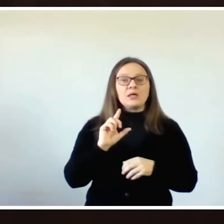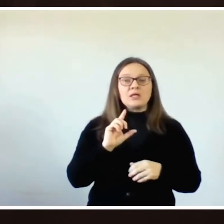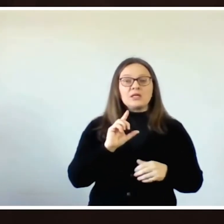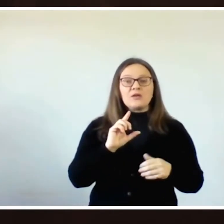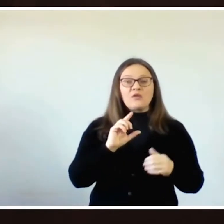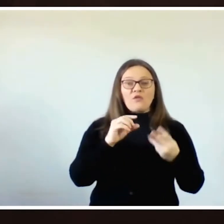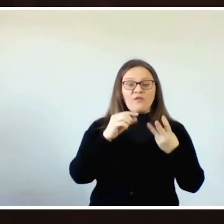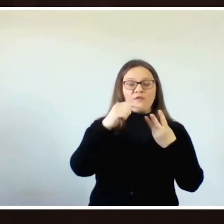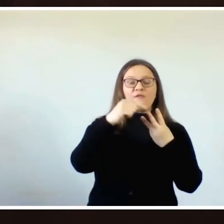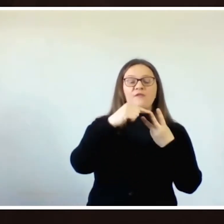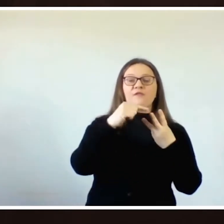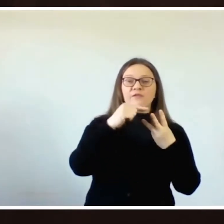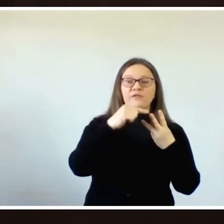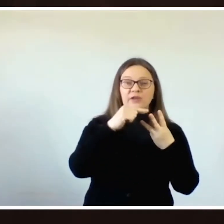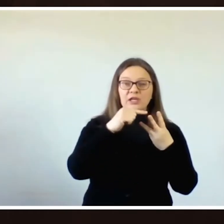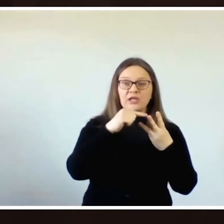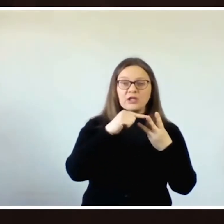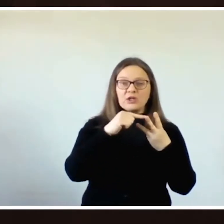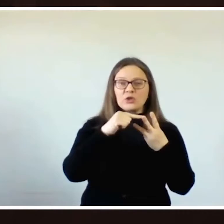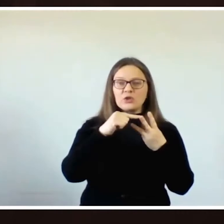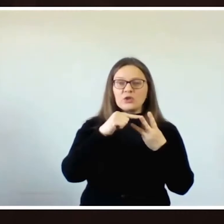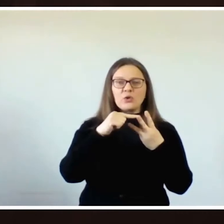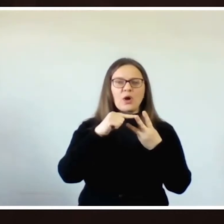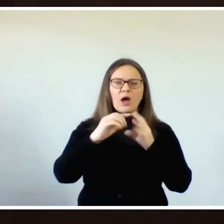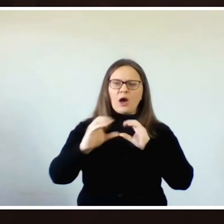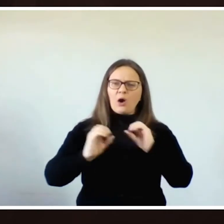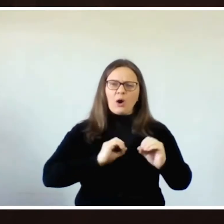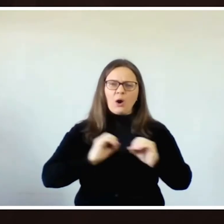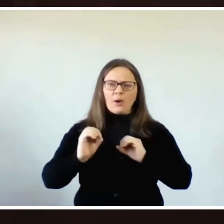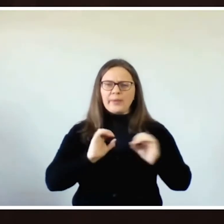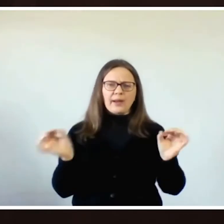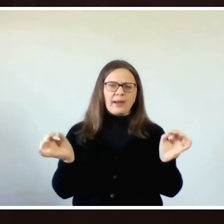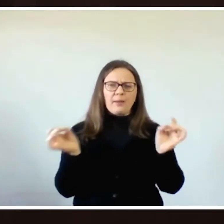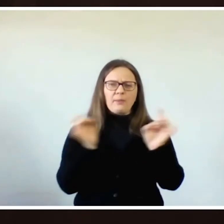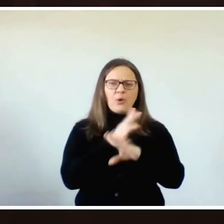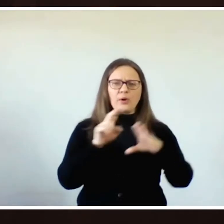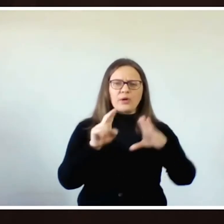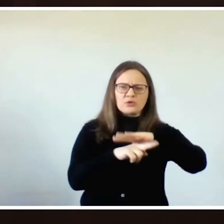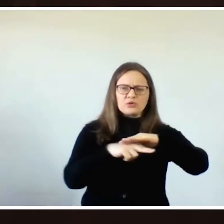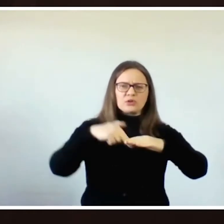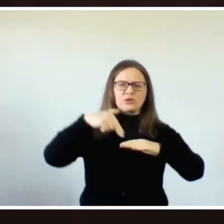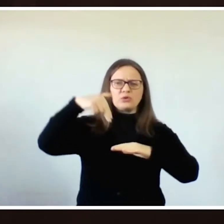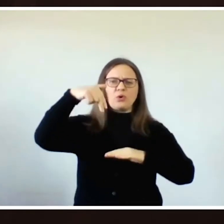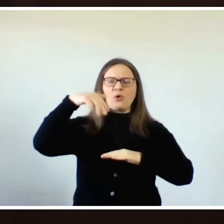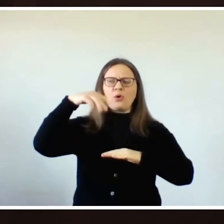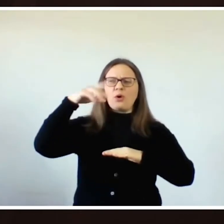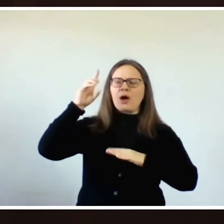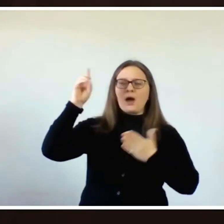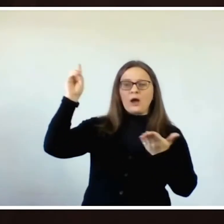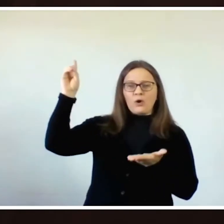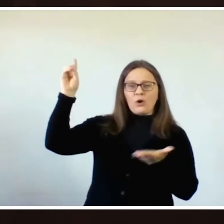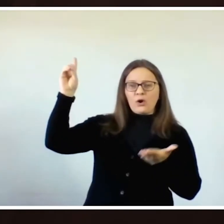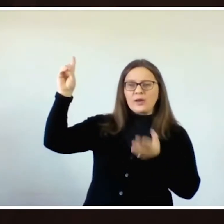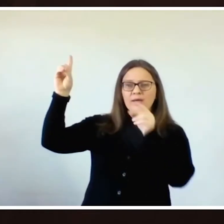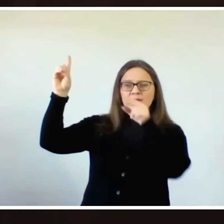Deus o ressuscitou, Deus o ascendeu, Deus o colocou à sua direita, está sentado no trono de Deus, à direita de Deus,